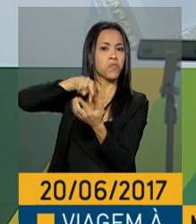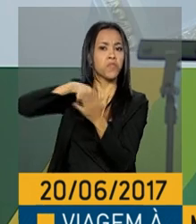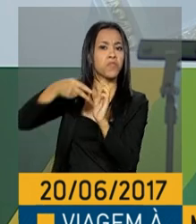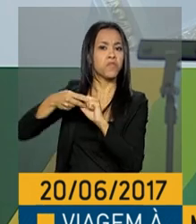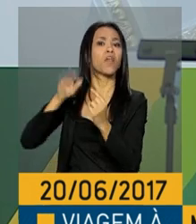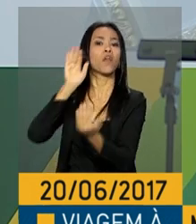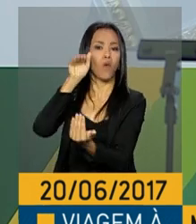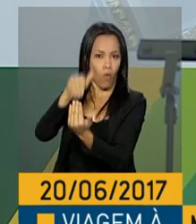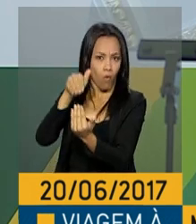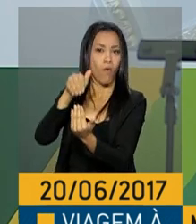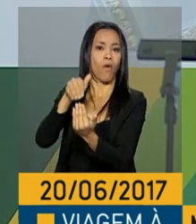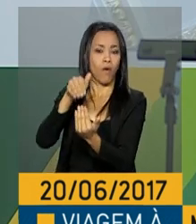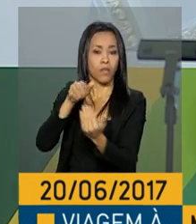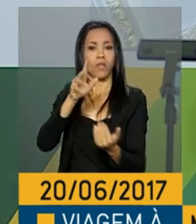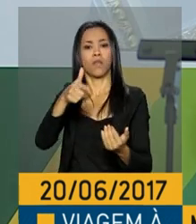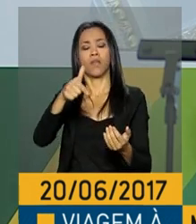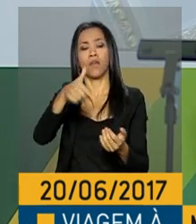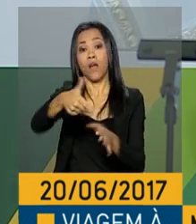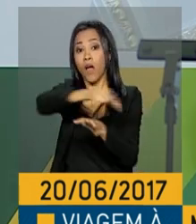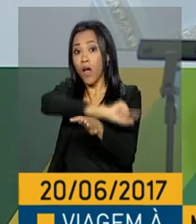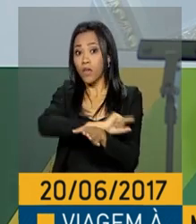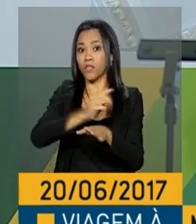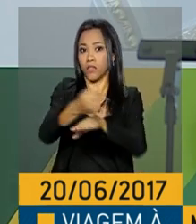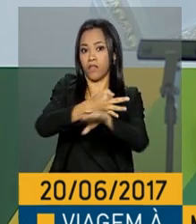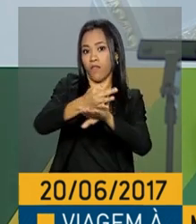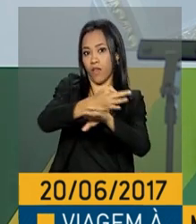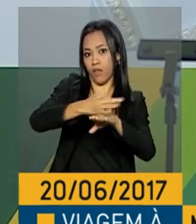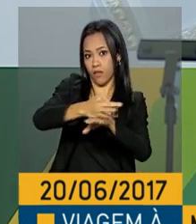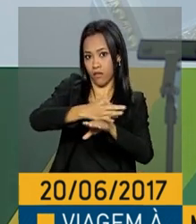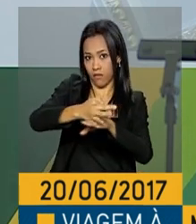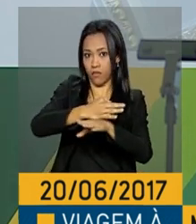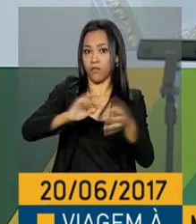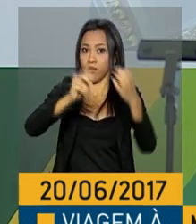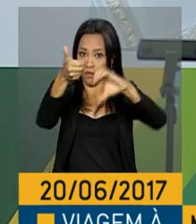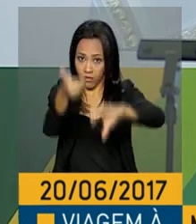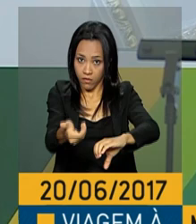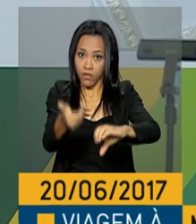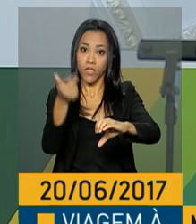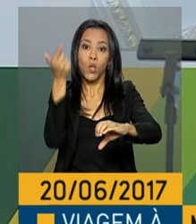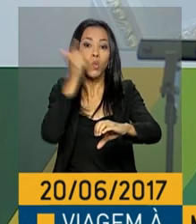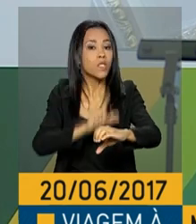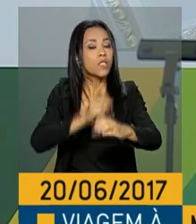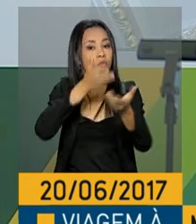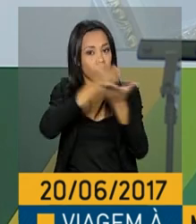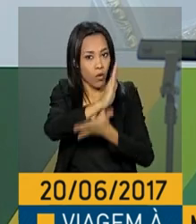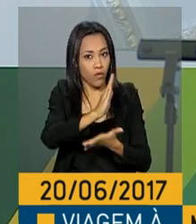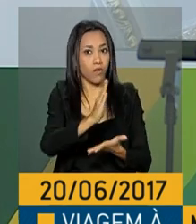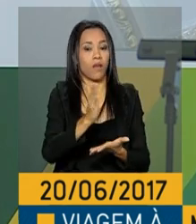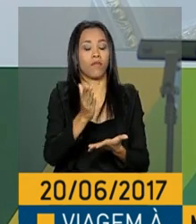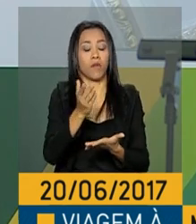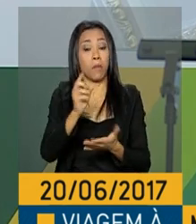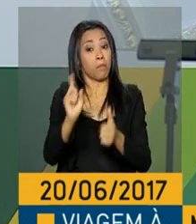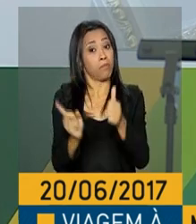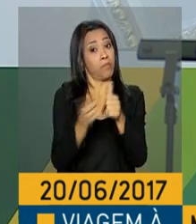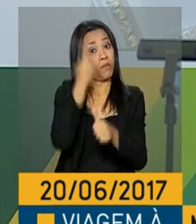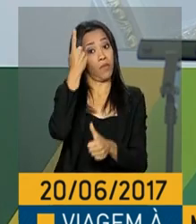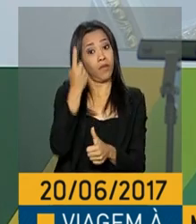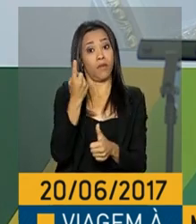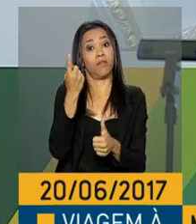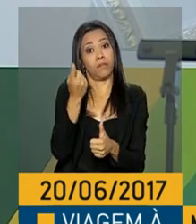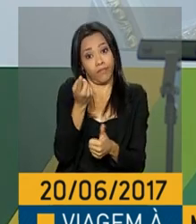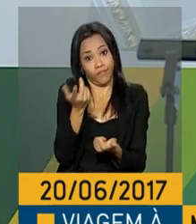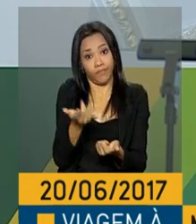quem sabe, antes do recesso legislativo, nós consigamos aprovar pelo menos o primeiro turno